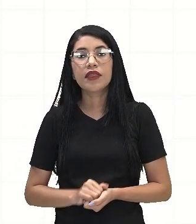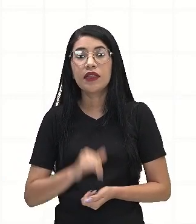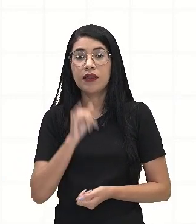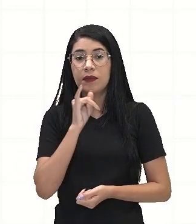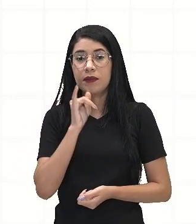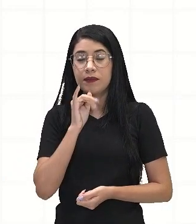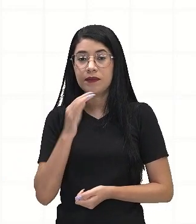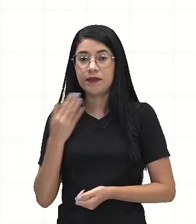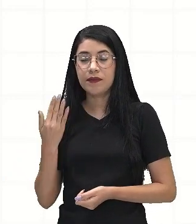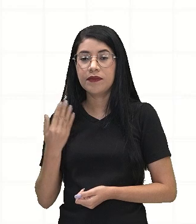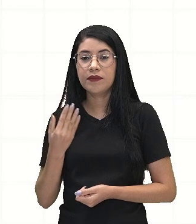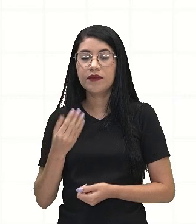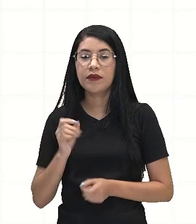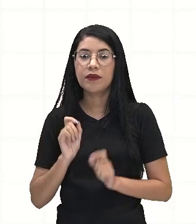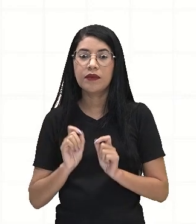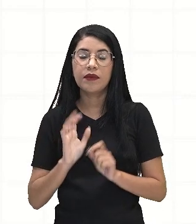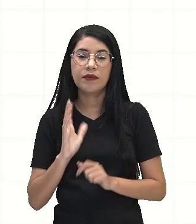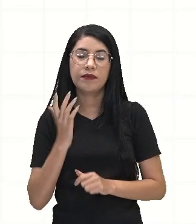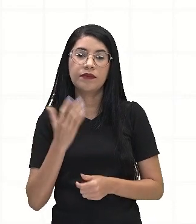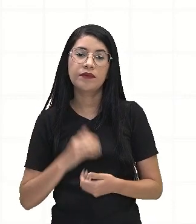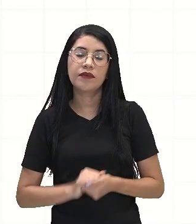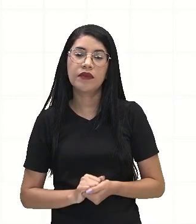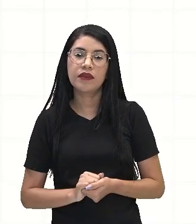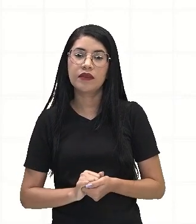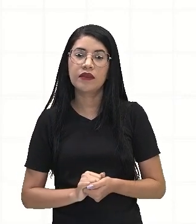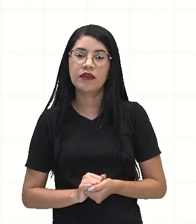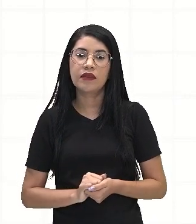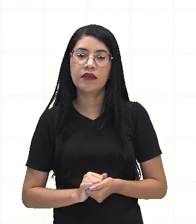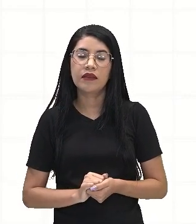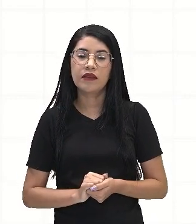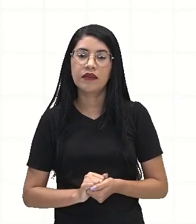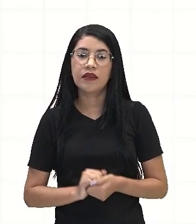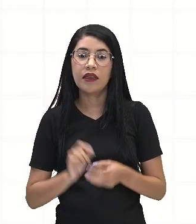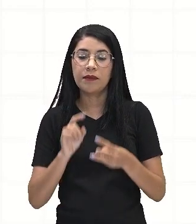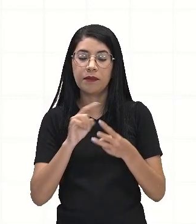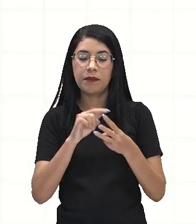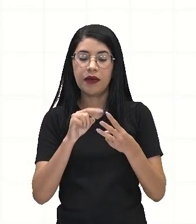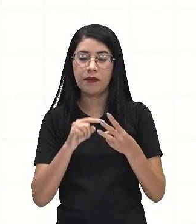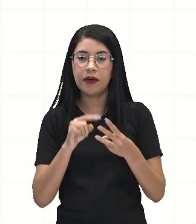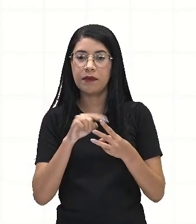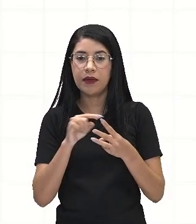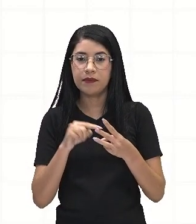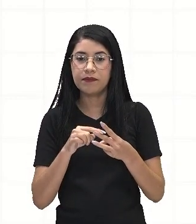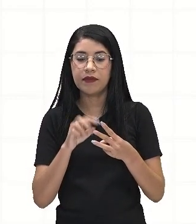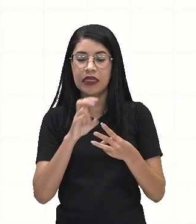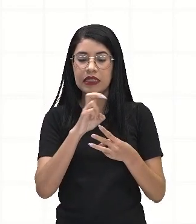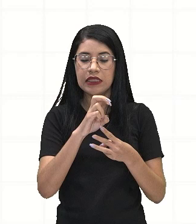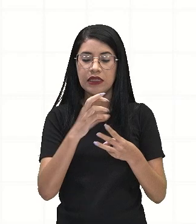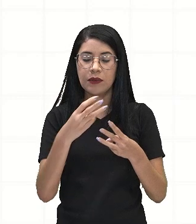exemplo, a gente tinha aí a medida de